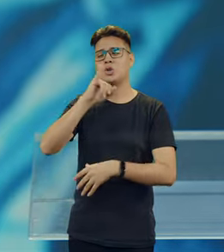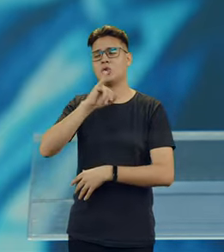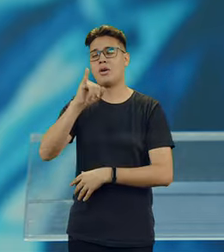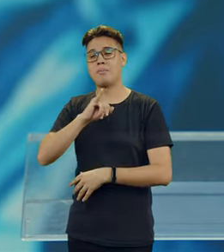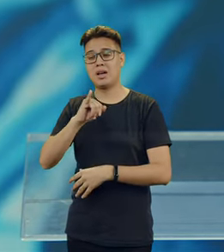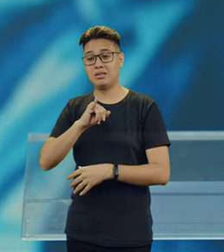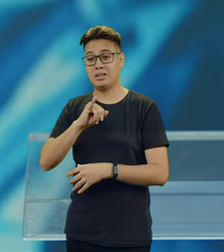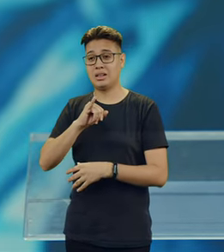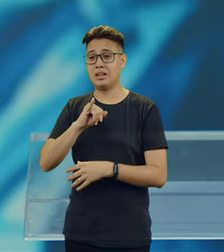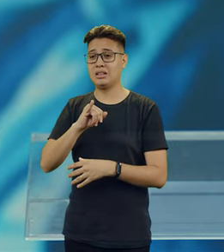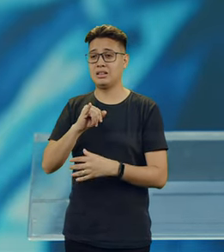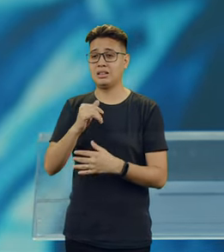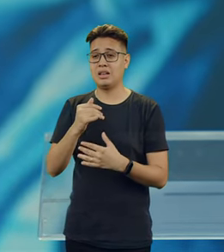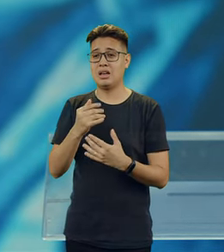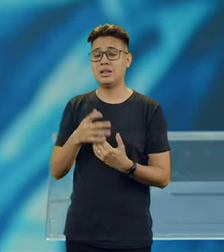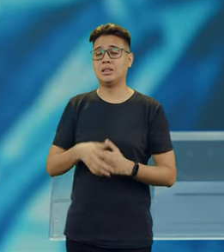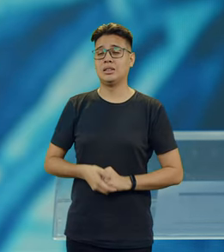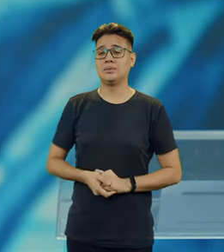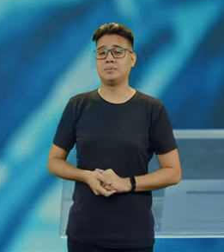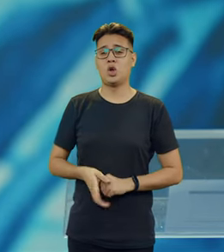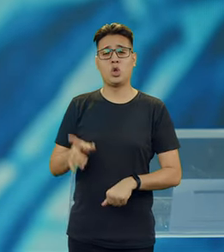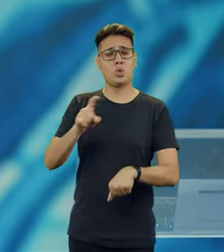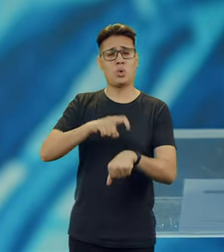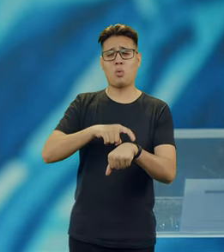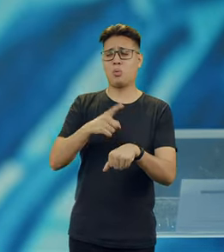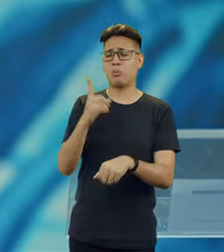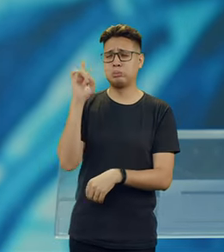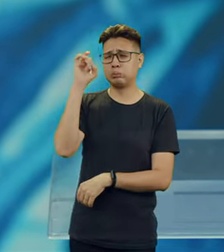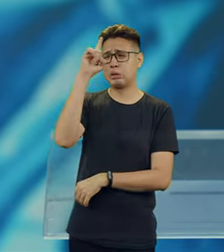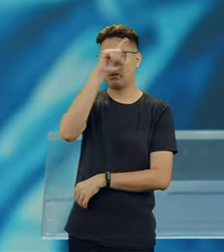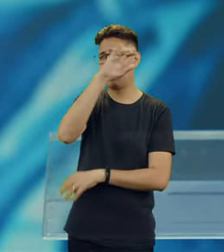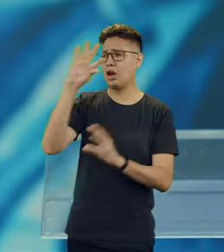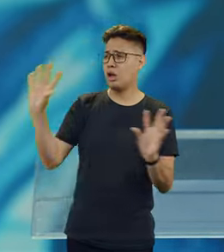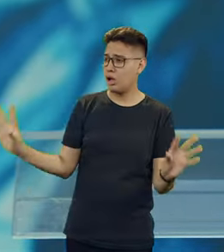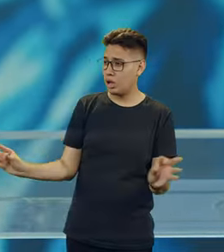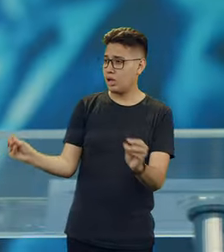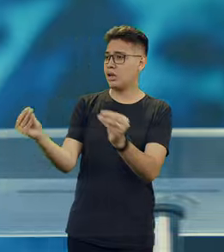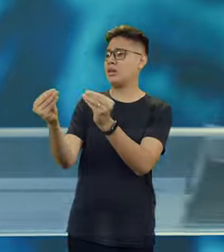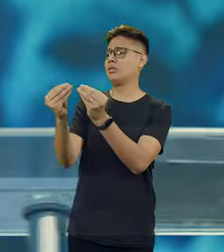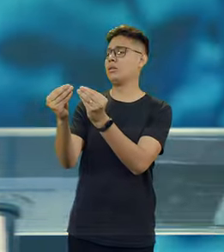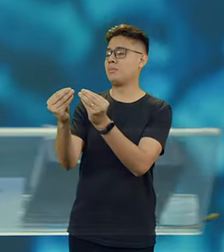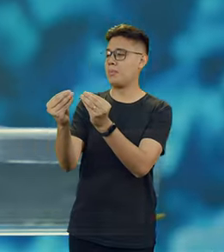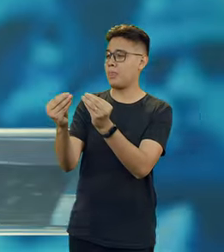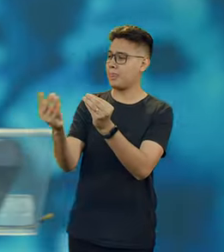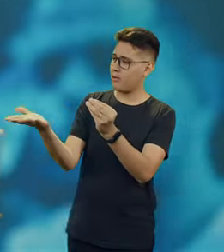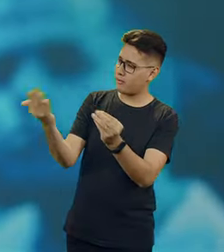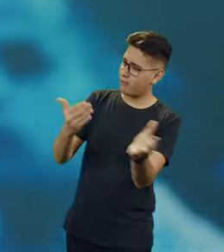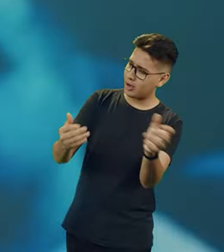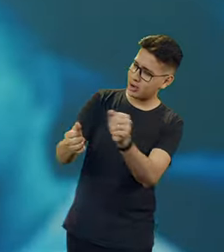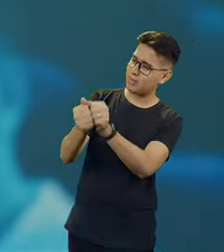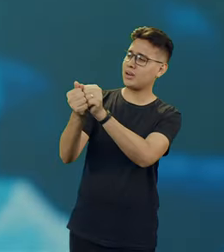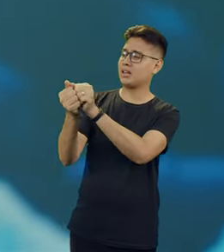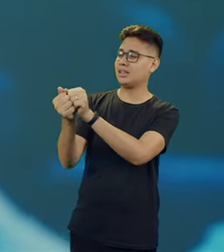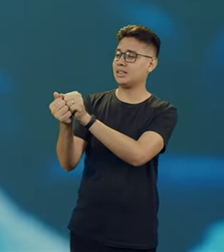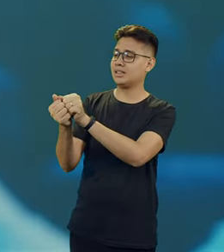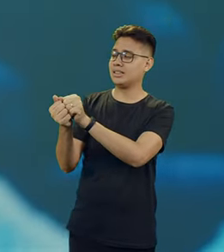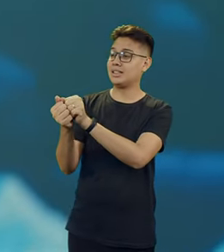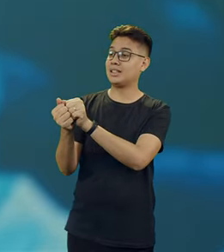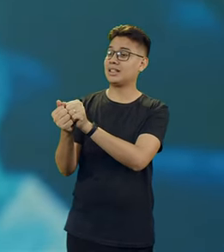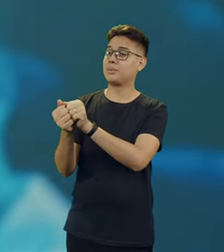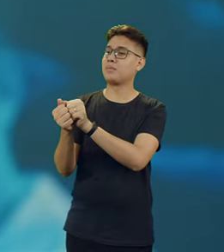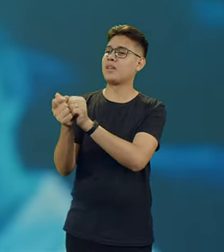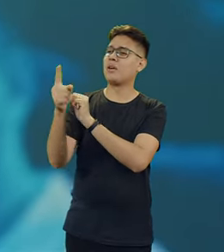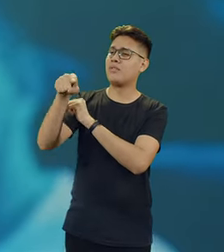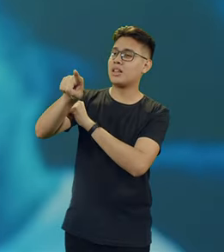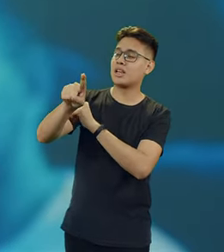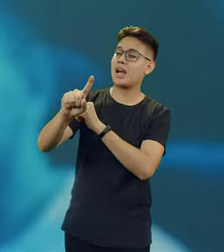pior, da Macedônia, se juntaram, pegaram os seus recursos e